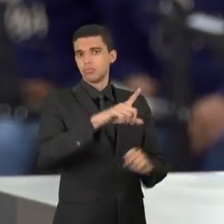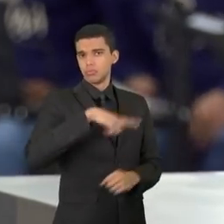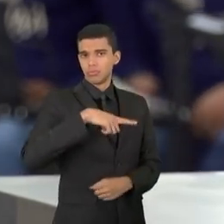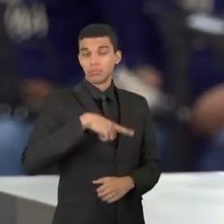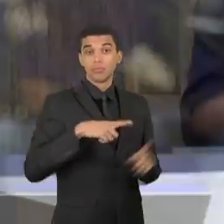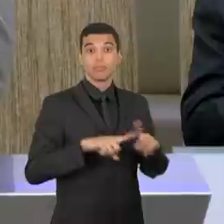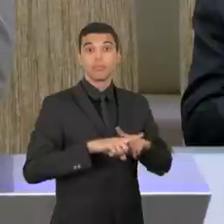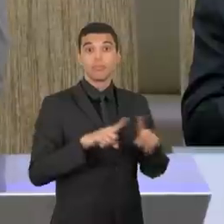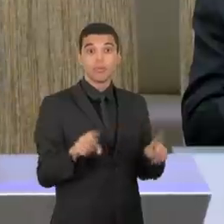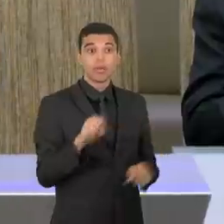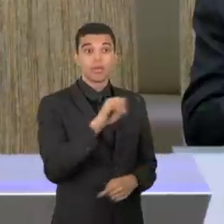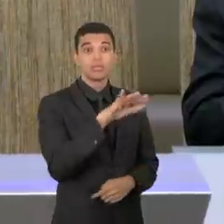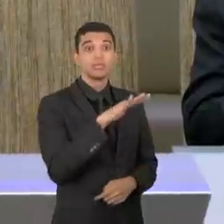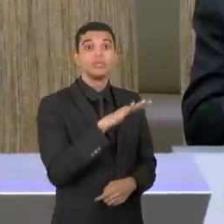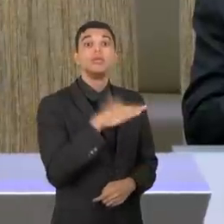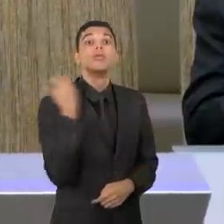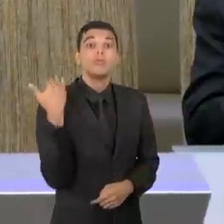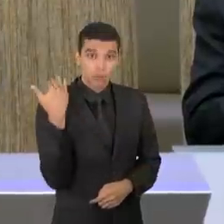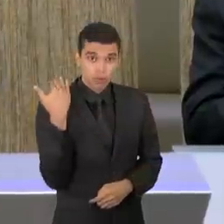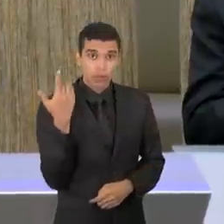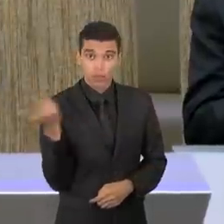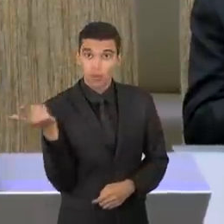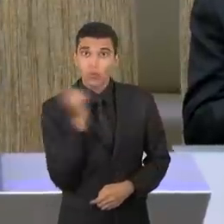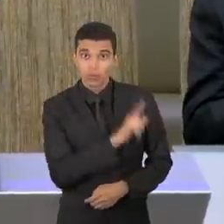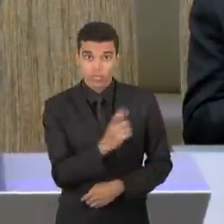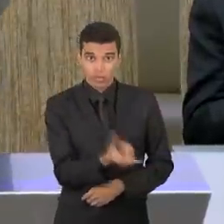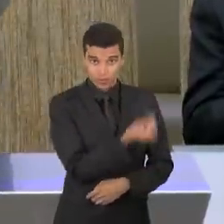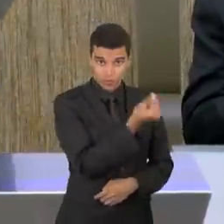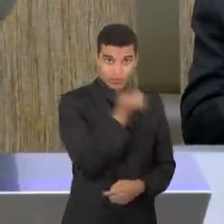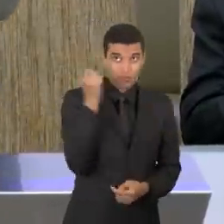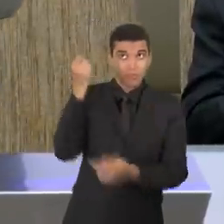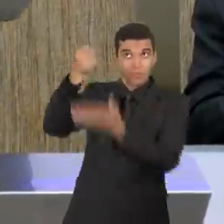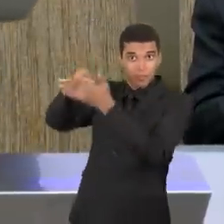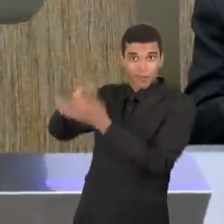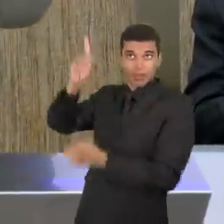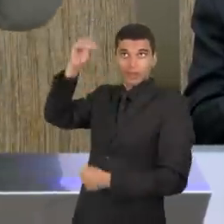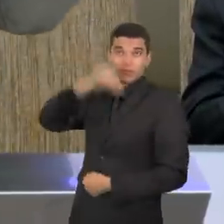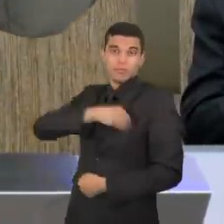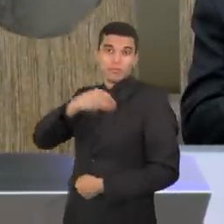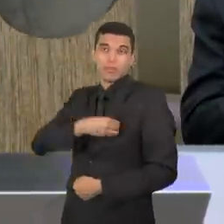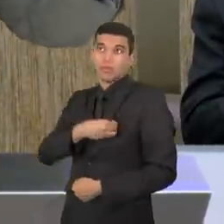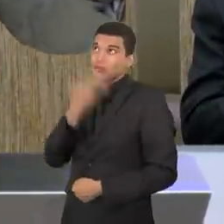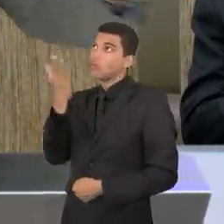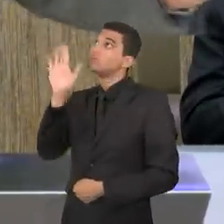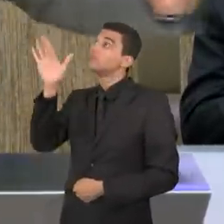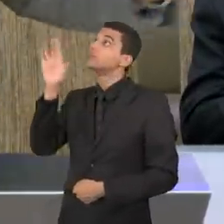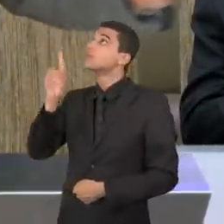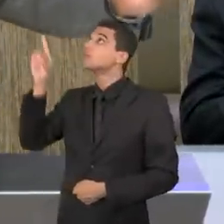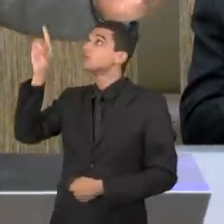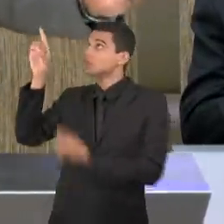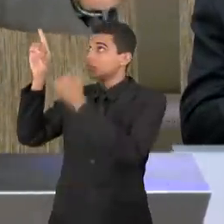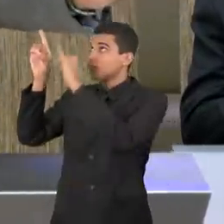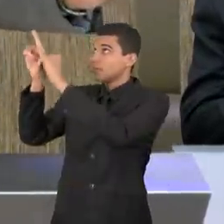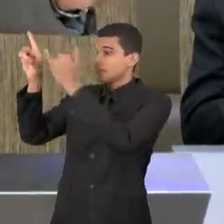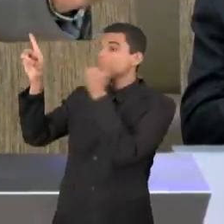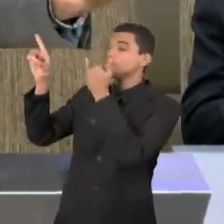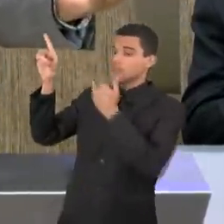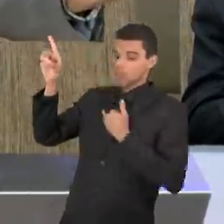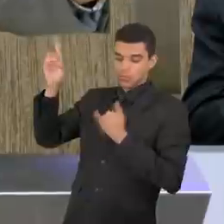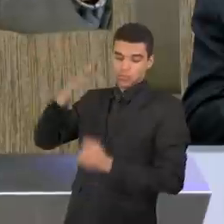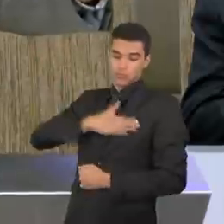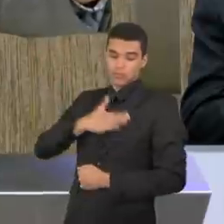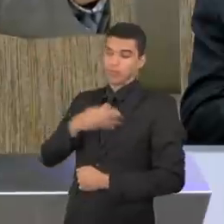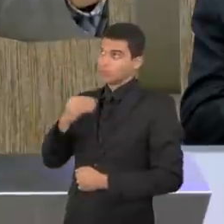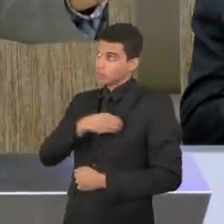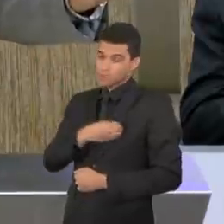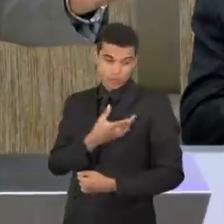Foi por isso que Asaf disse: eu tentei, eu fiquei preocupado quando procurei entender isso, mas depois